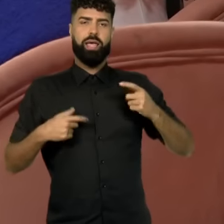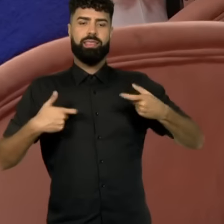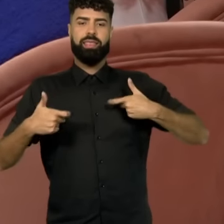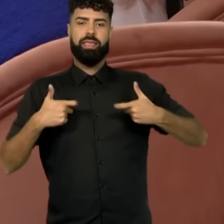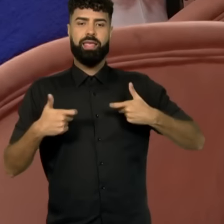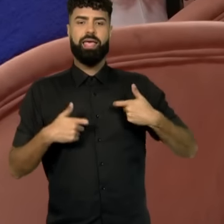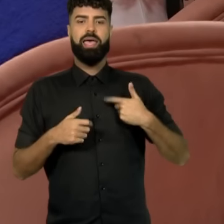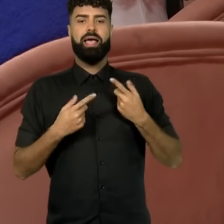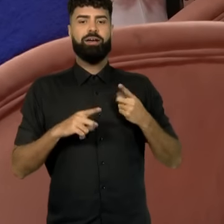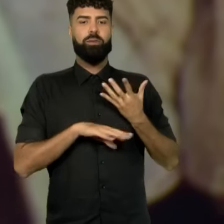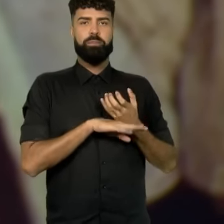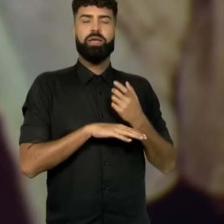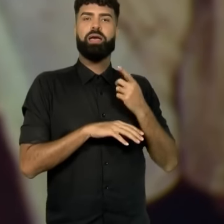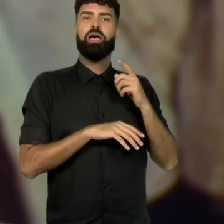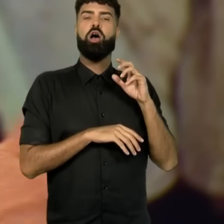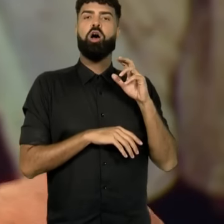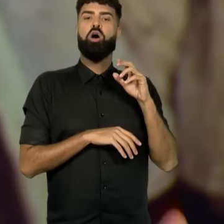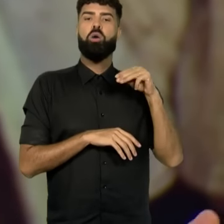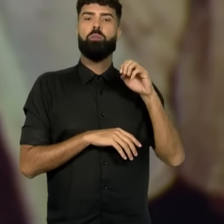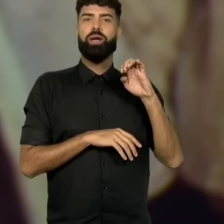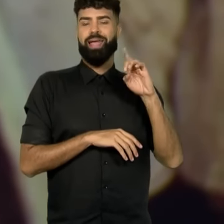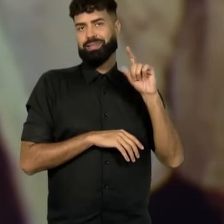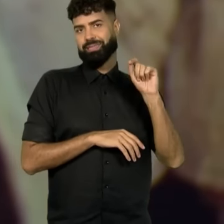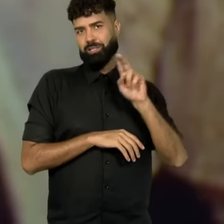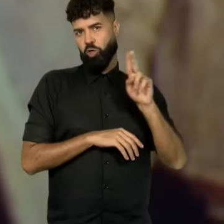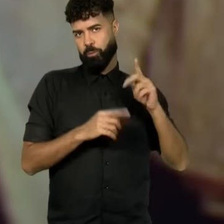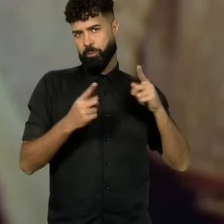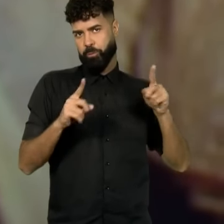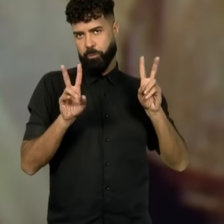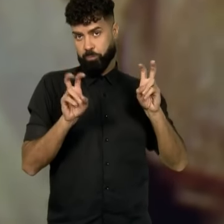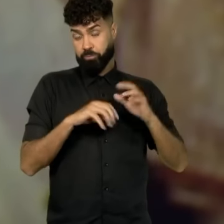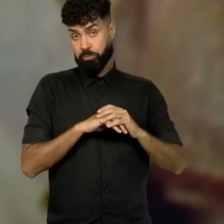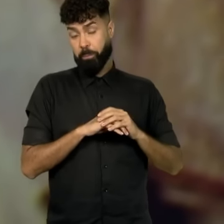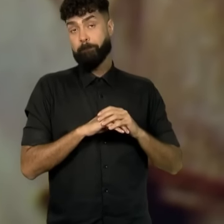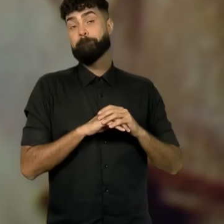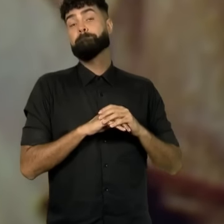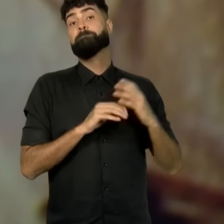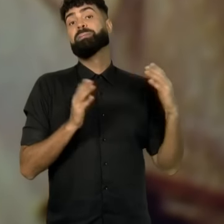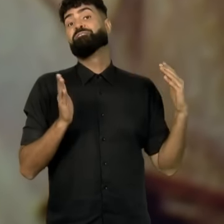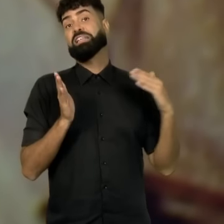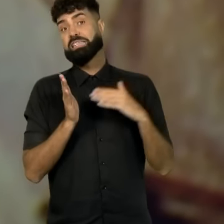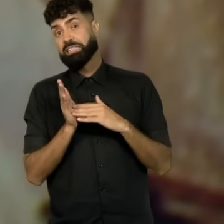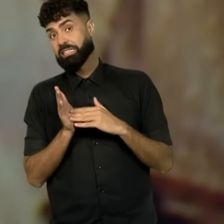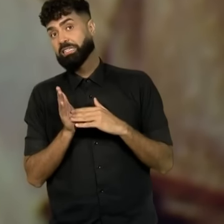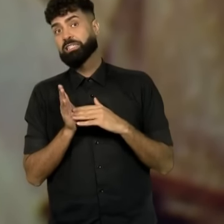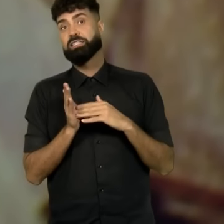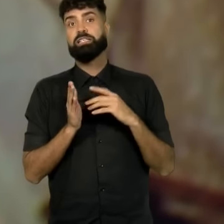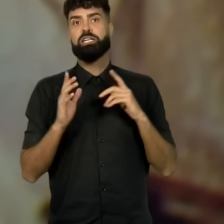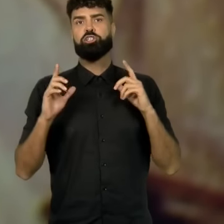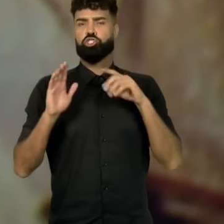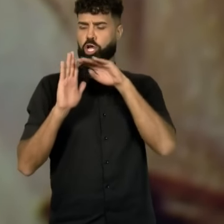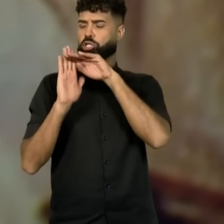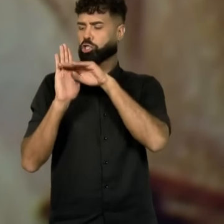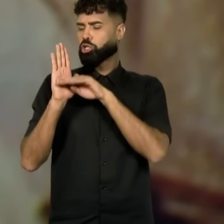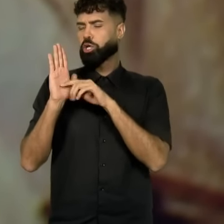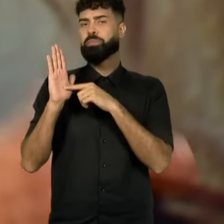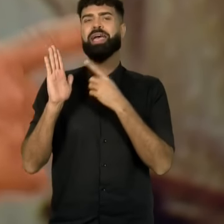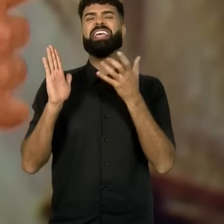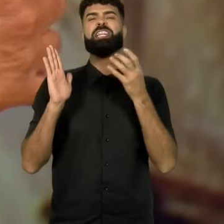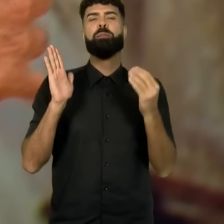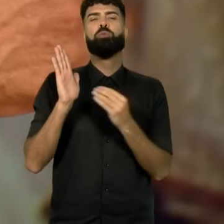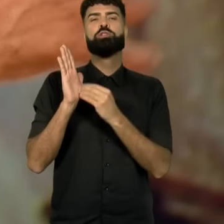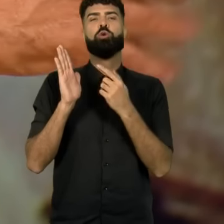do Romildo, chamada Moeda. Lindíssima. E no final, e ela, o disco estava fechado, ia entrar a música Terezinha.